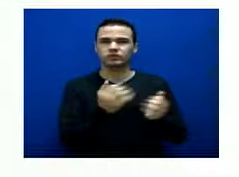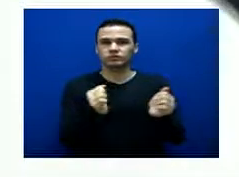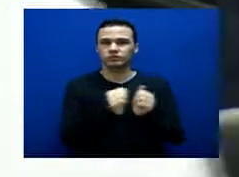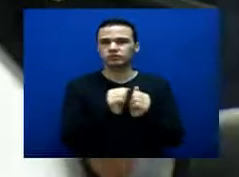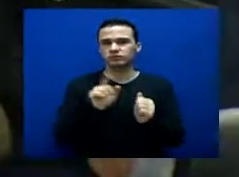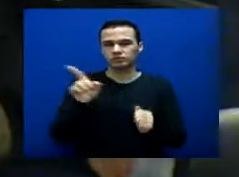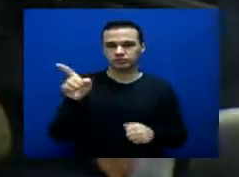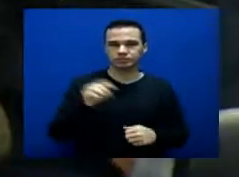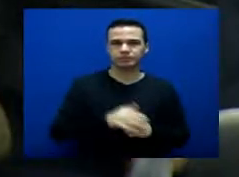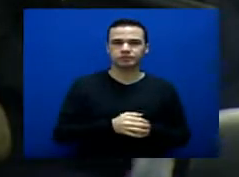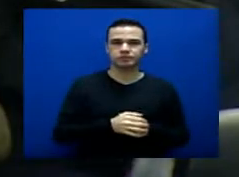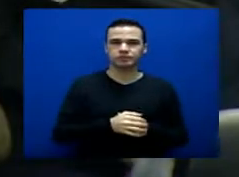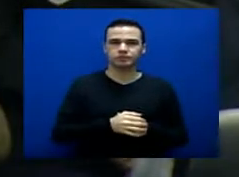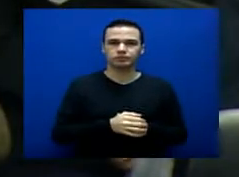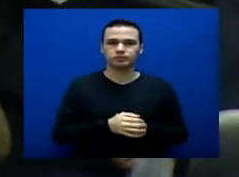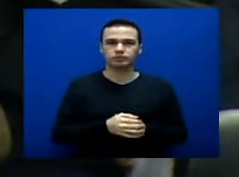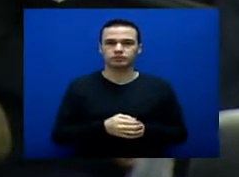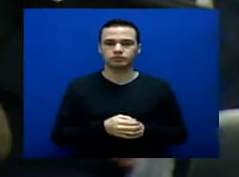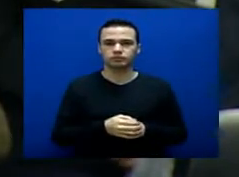Vergueiro.